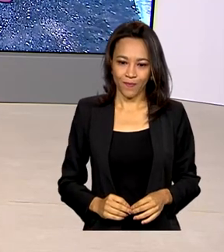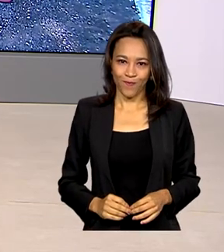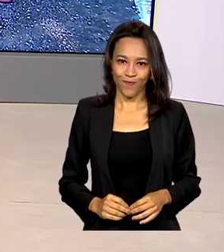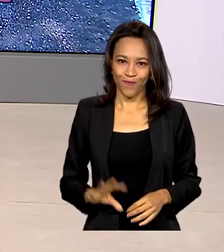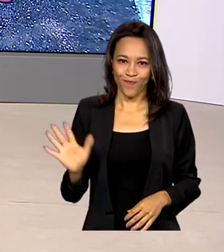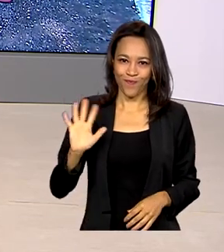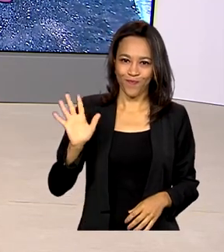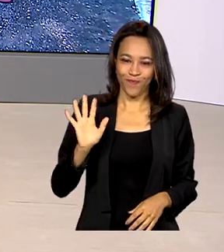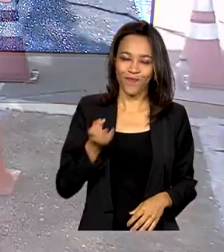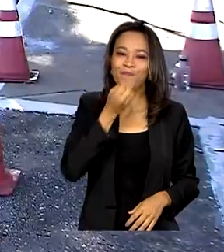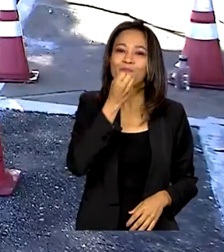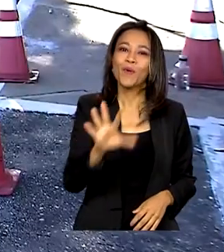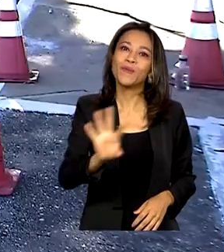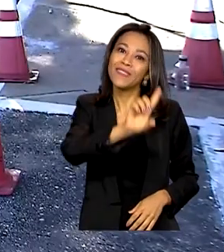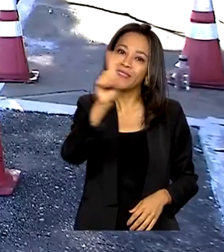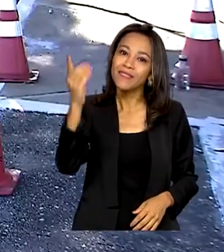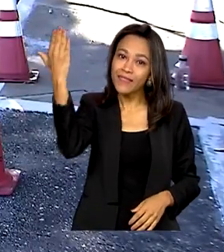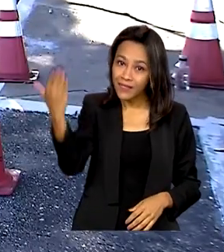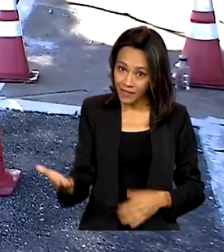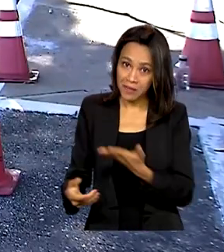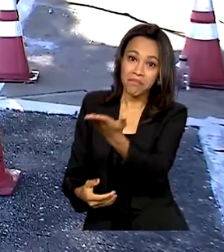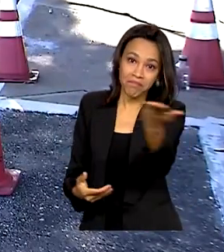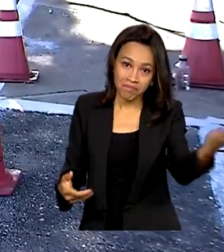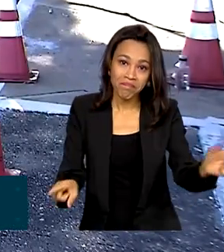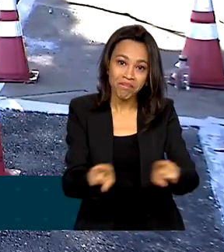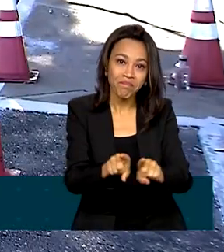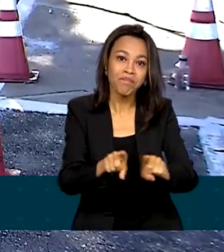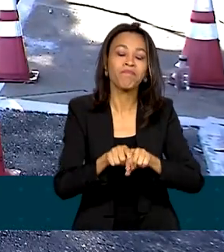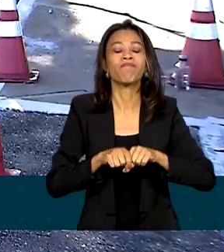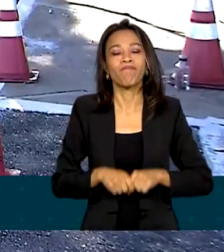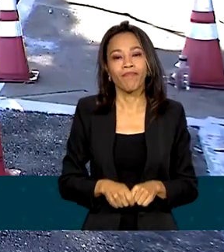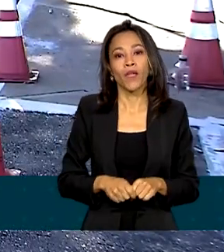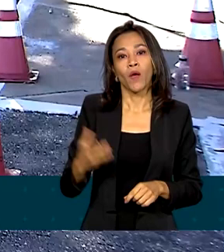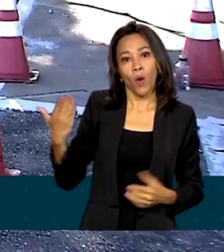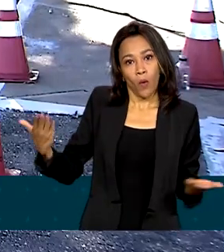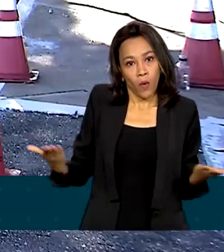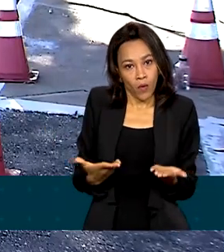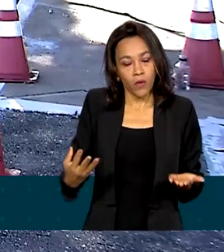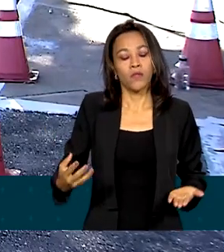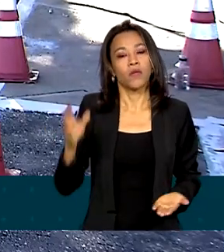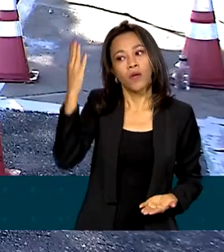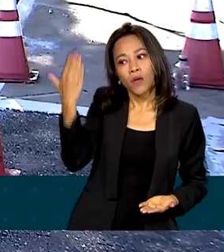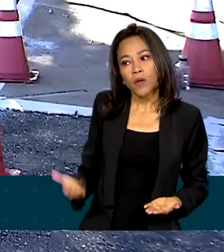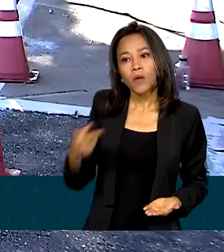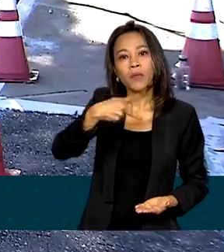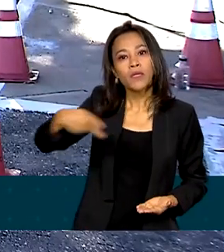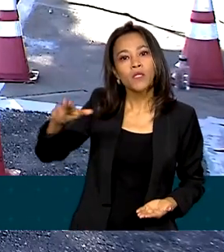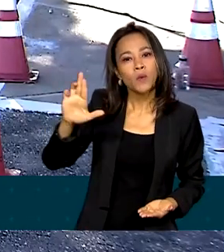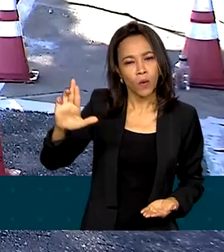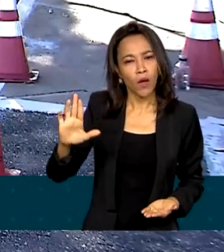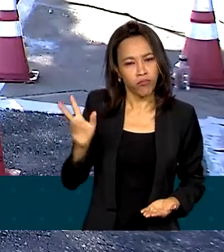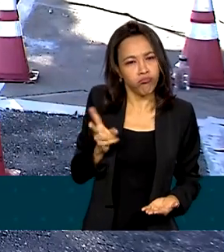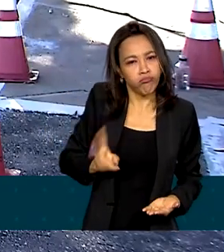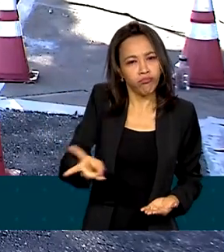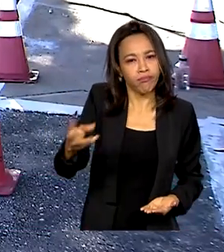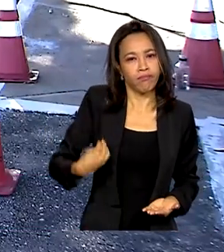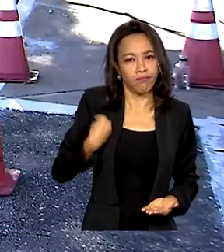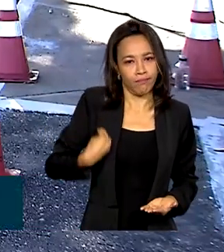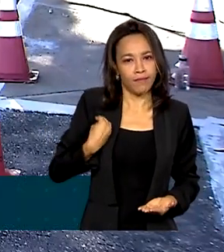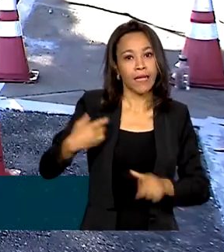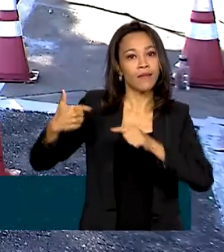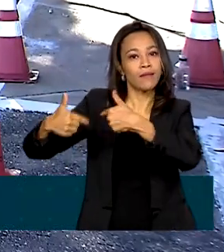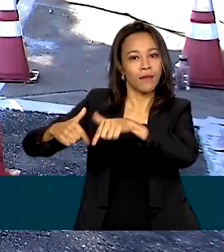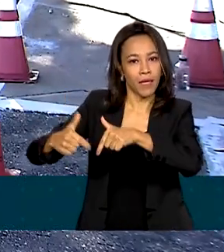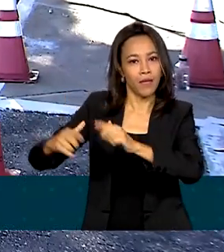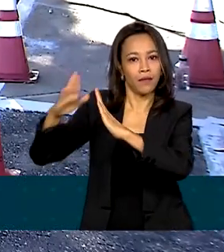Olá, Vanessa! Bom dia pra você, bom dia a todos. É isso, o presidente hoje trabalha aqui na residência oficial, e assim foi